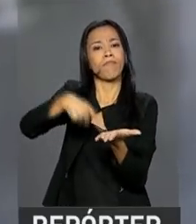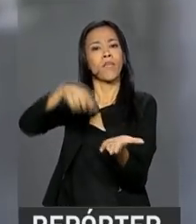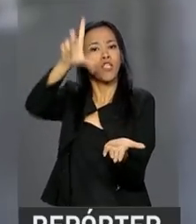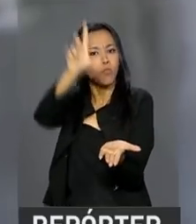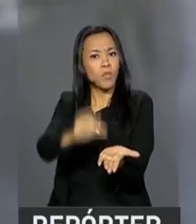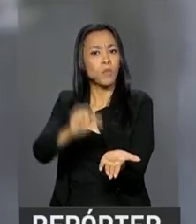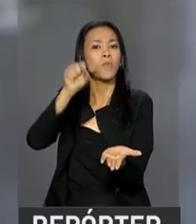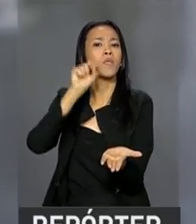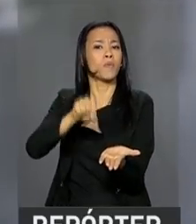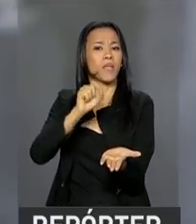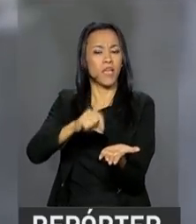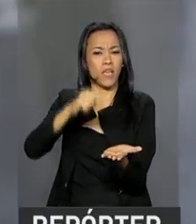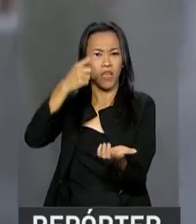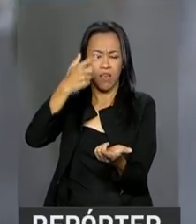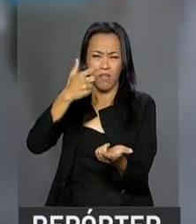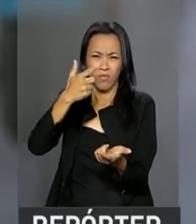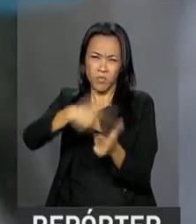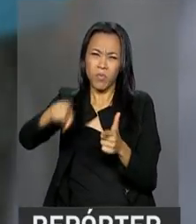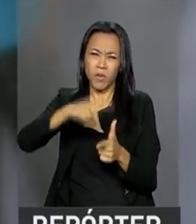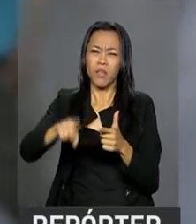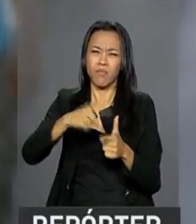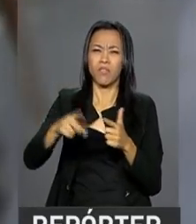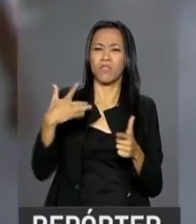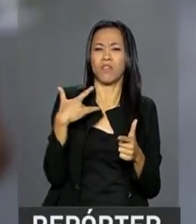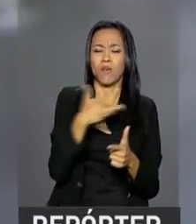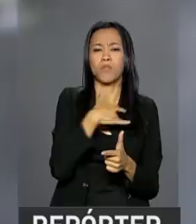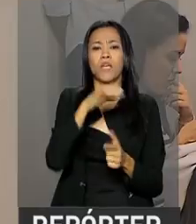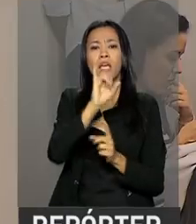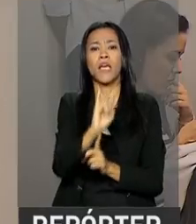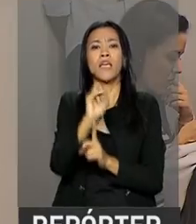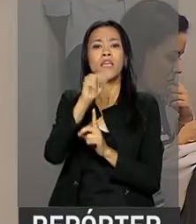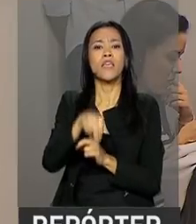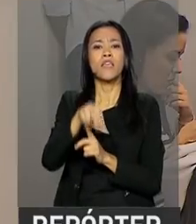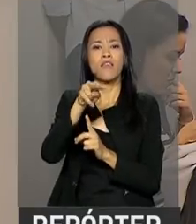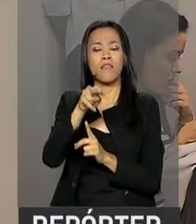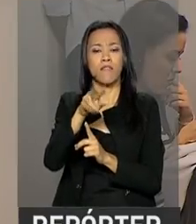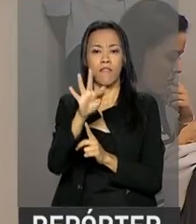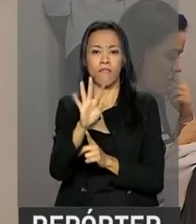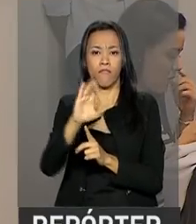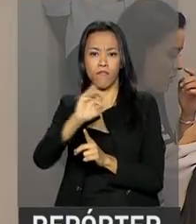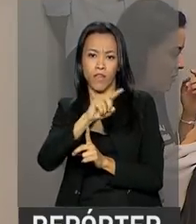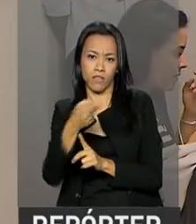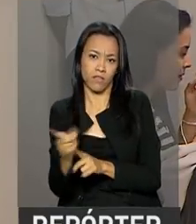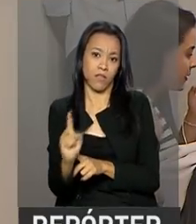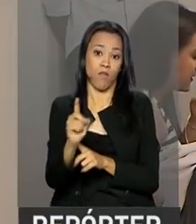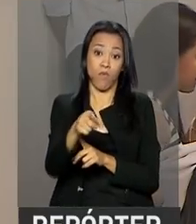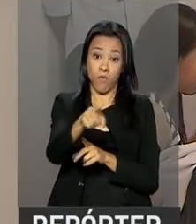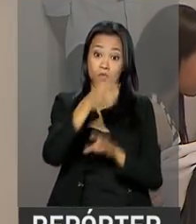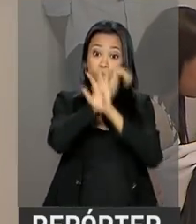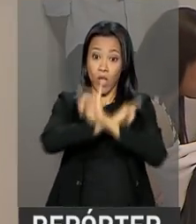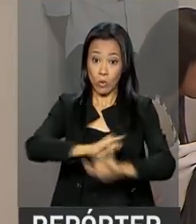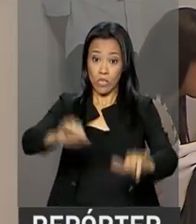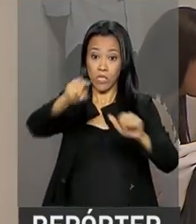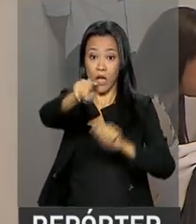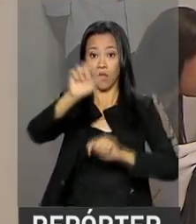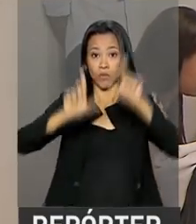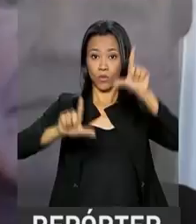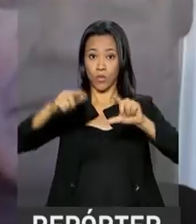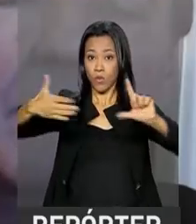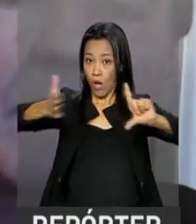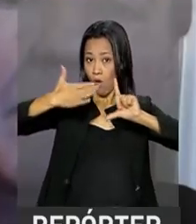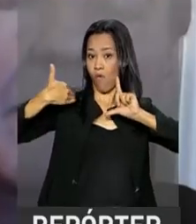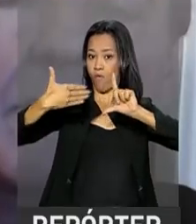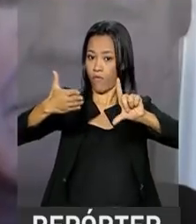infecção pelo hiv antes da exposição ao vírus o anúncio foi feito por meio de videoconferência pelo